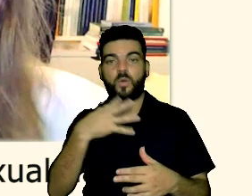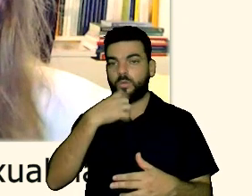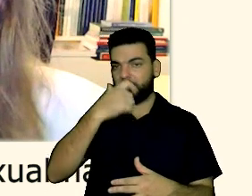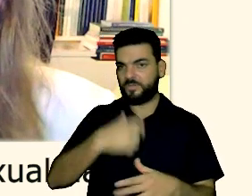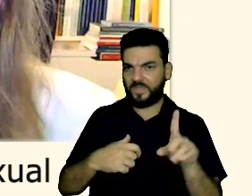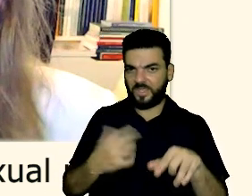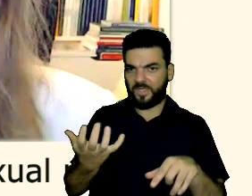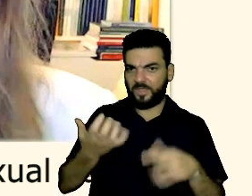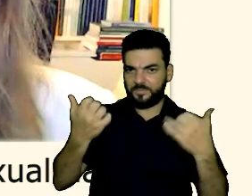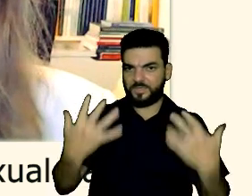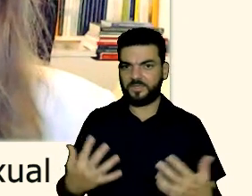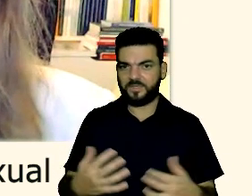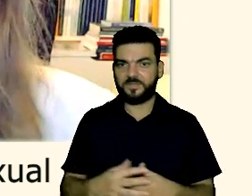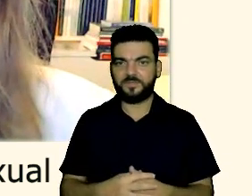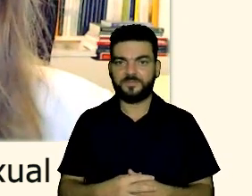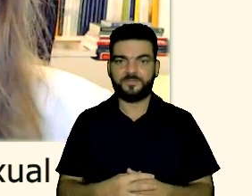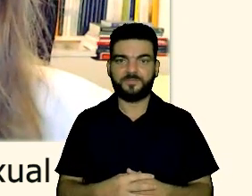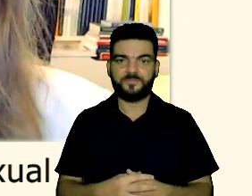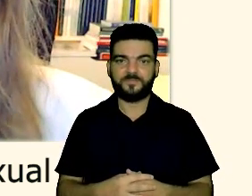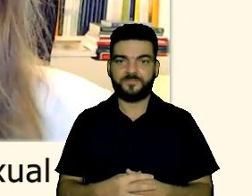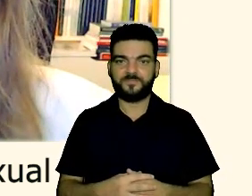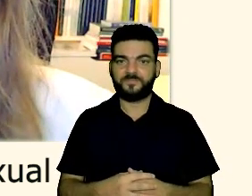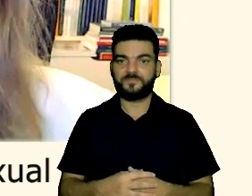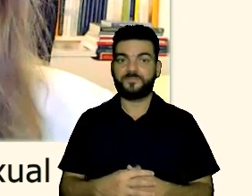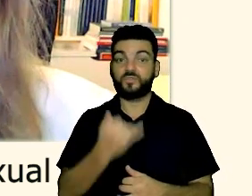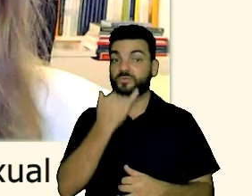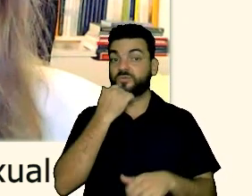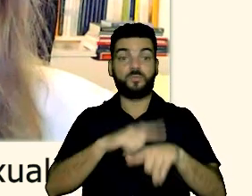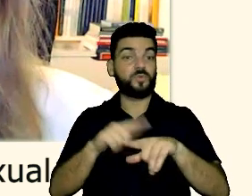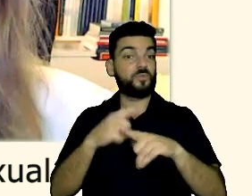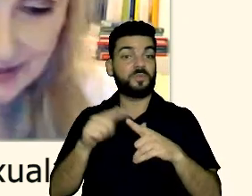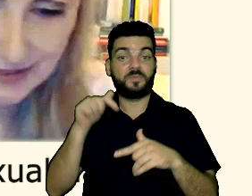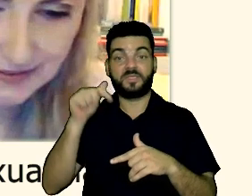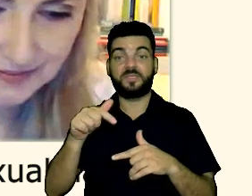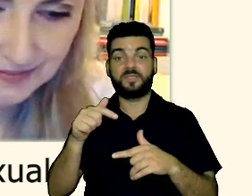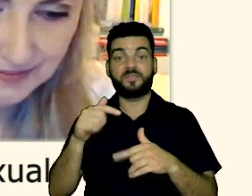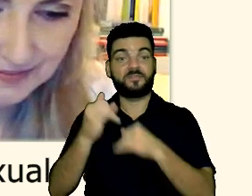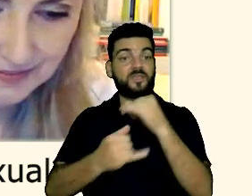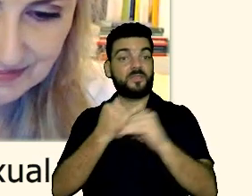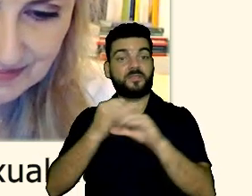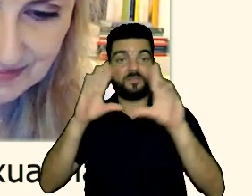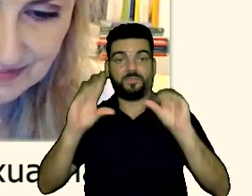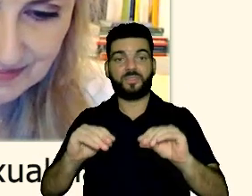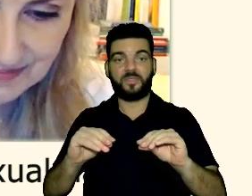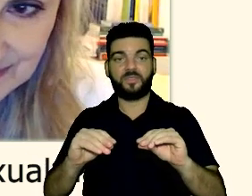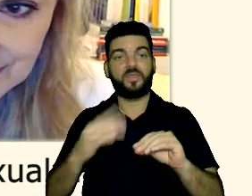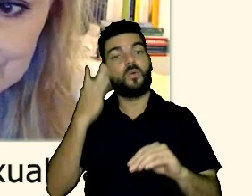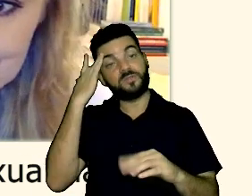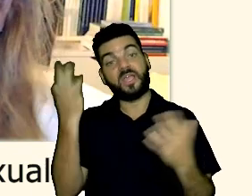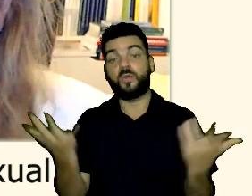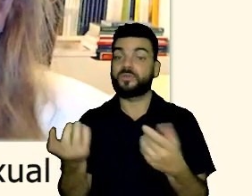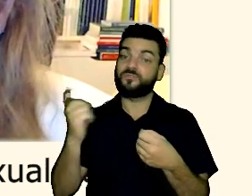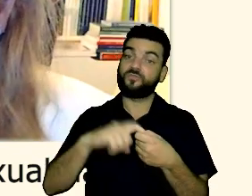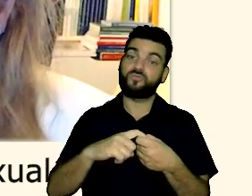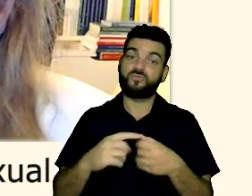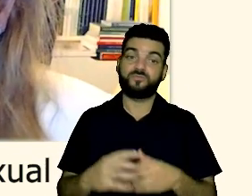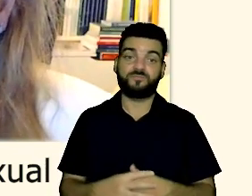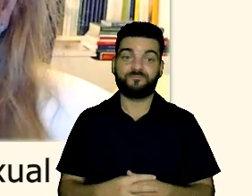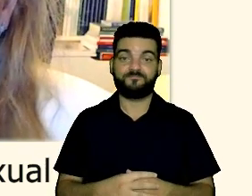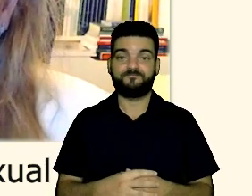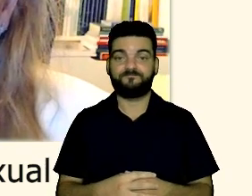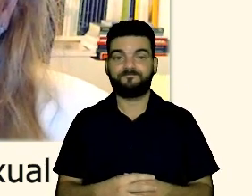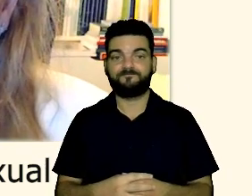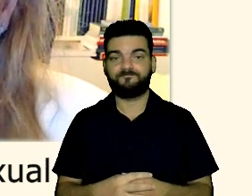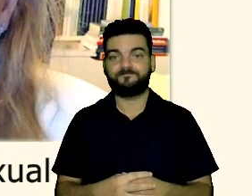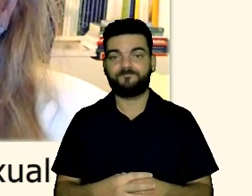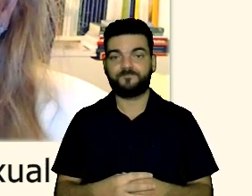considerações sobre essa questão aí do estímulo, né, das pessoas a buscar esse autoconhecimento.